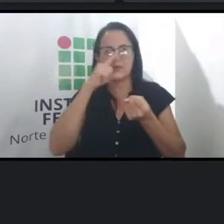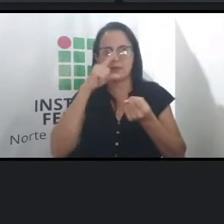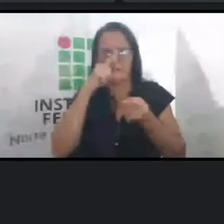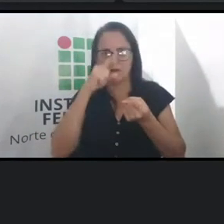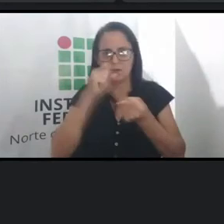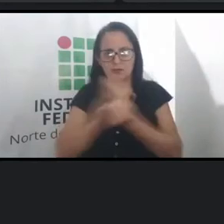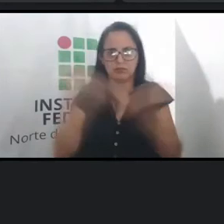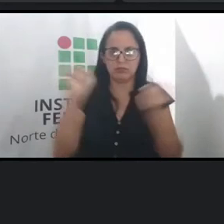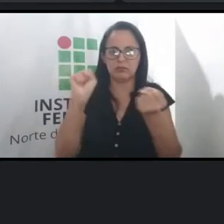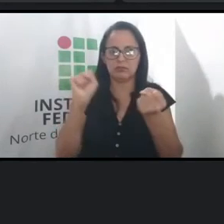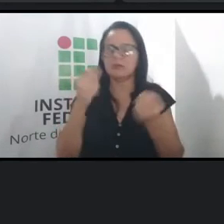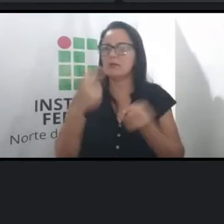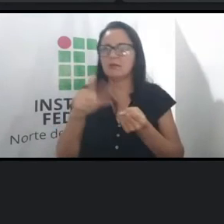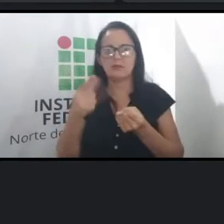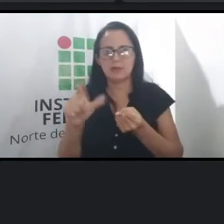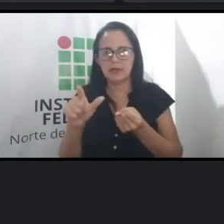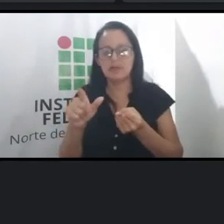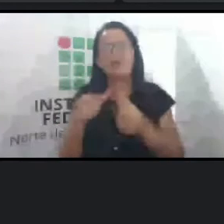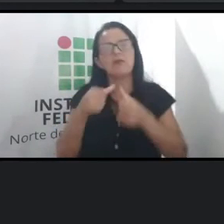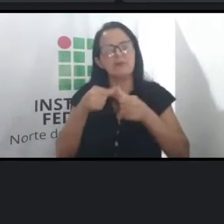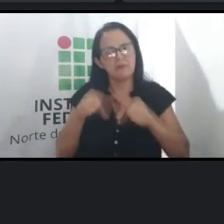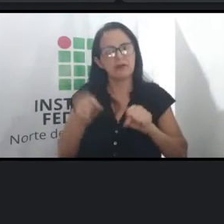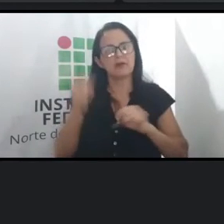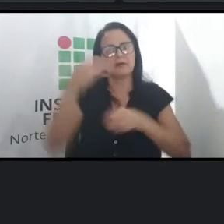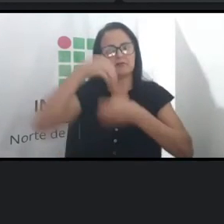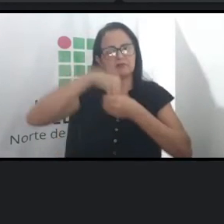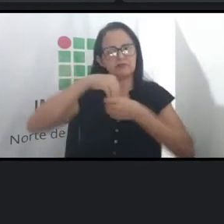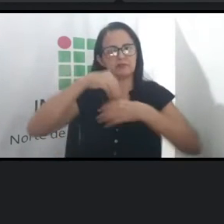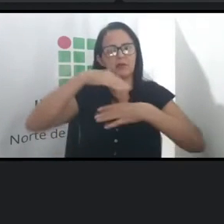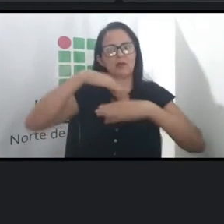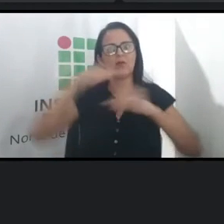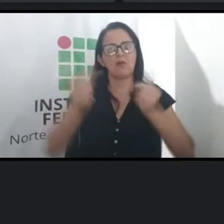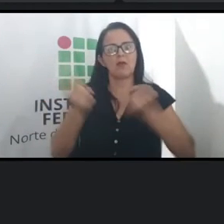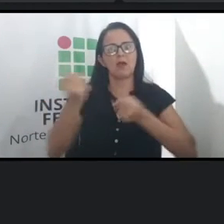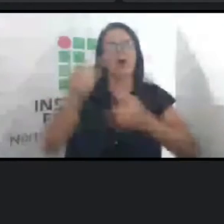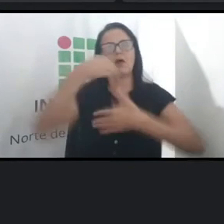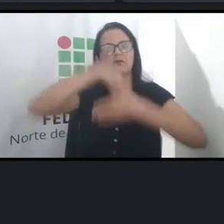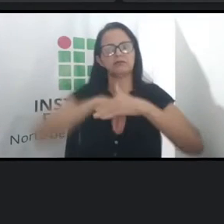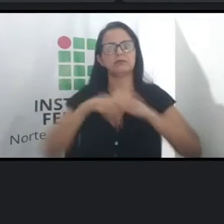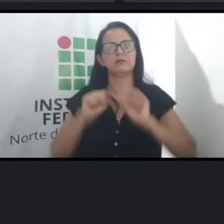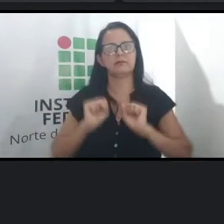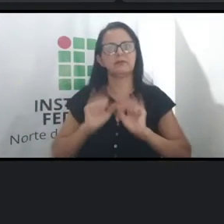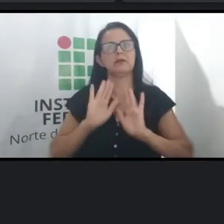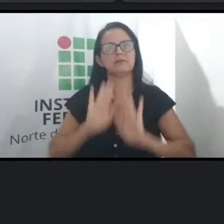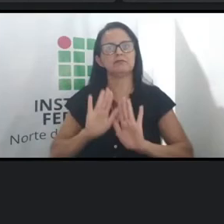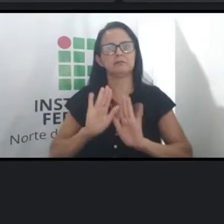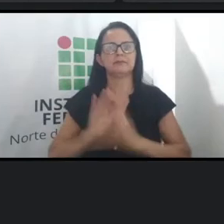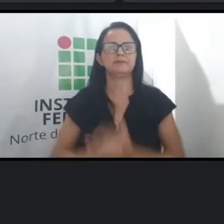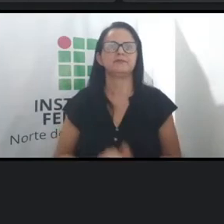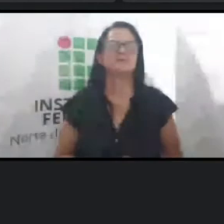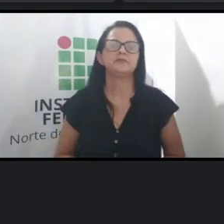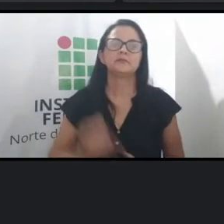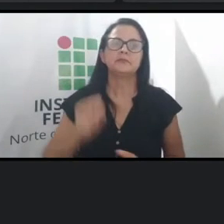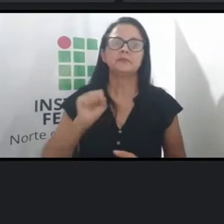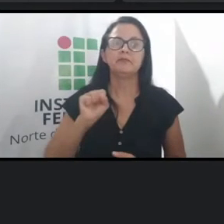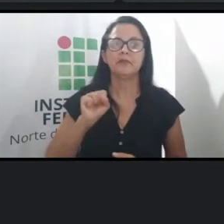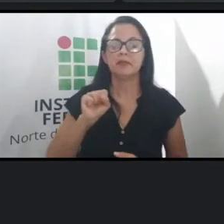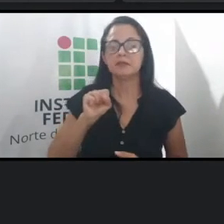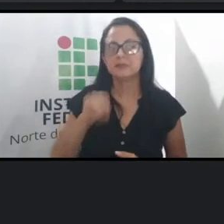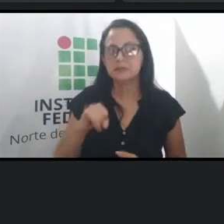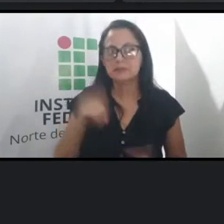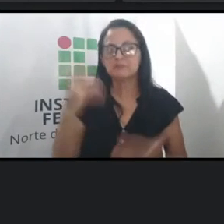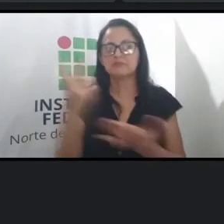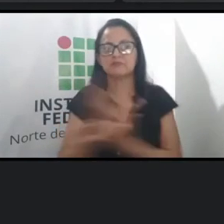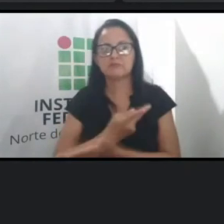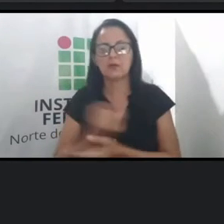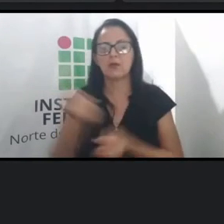do carro. Se o carro está ligado, o fio está abaixo do carro, e a pessoa consegue dirigir o carro,